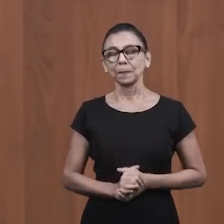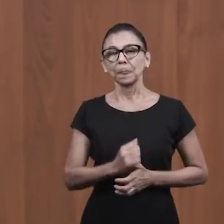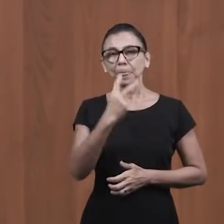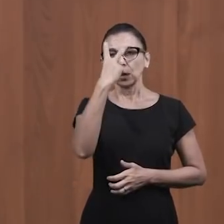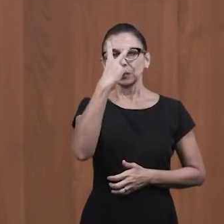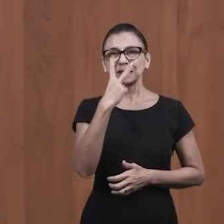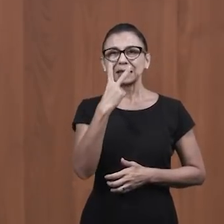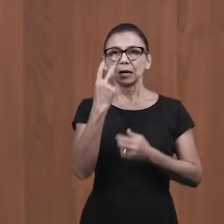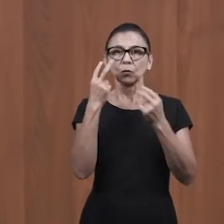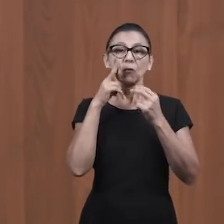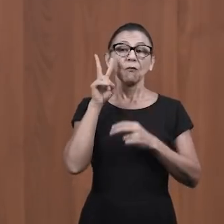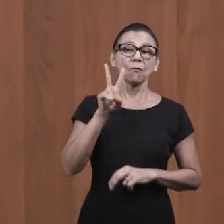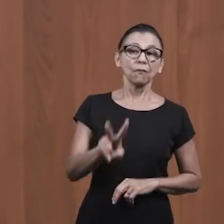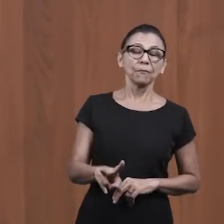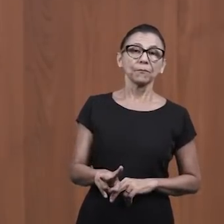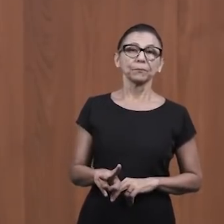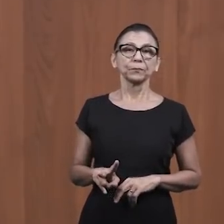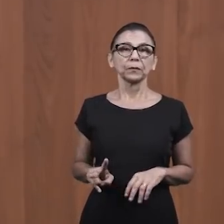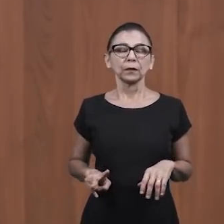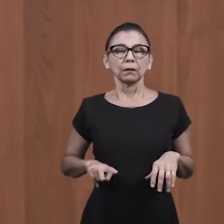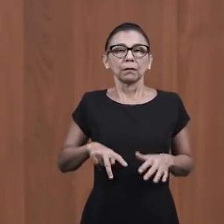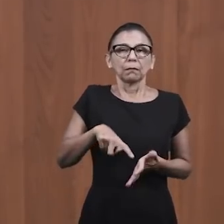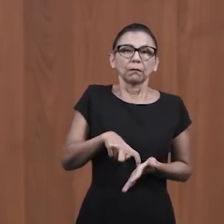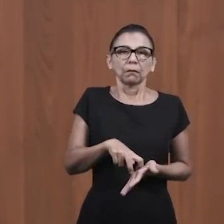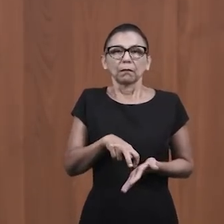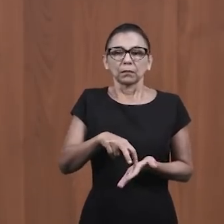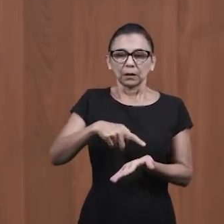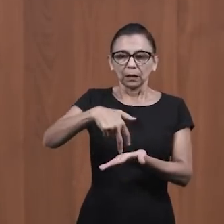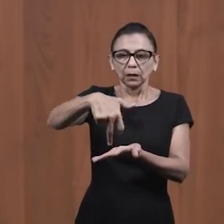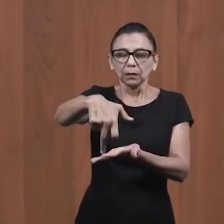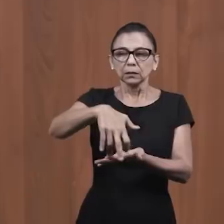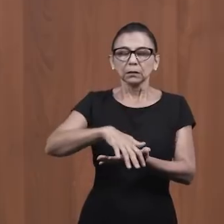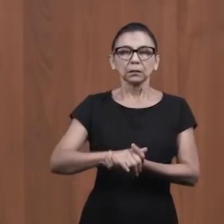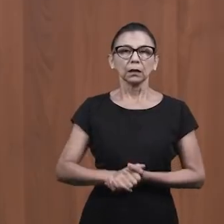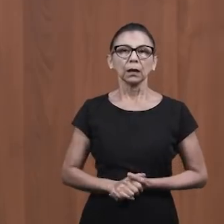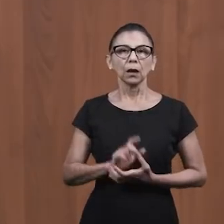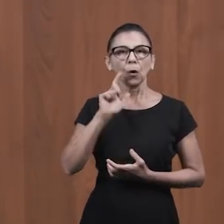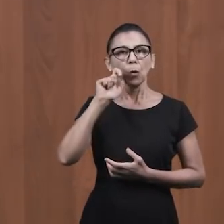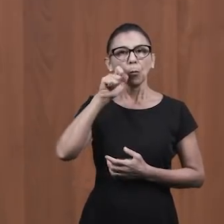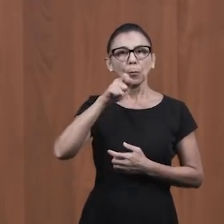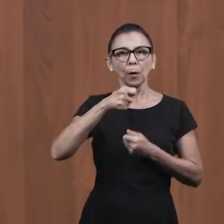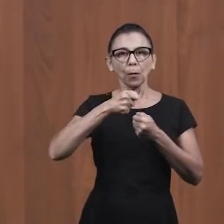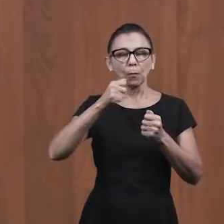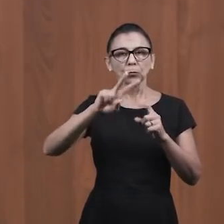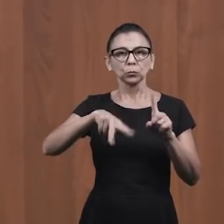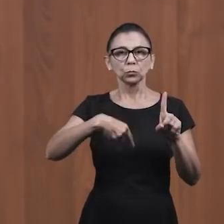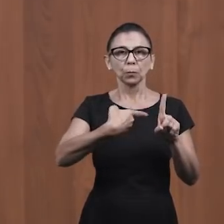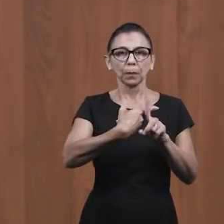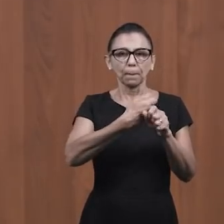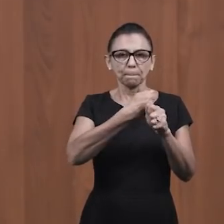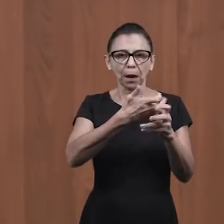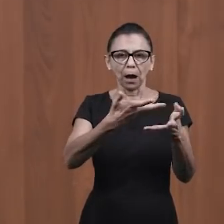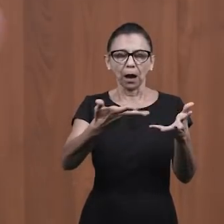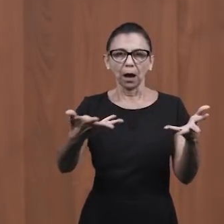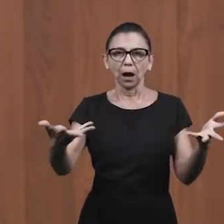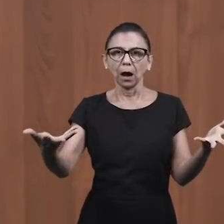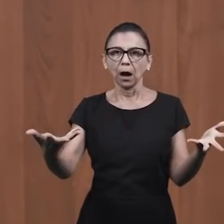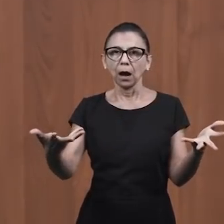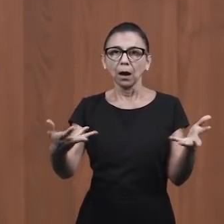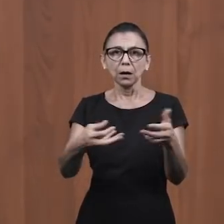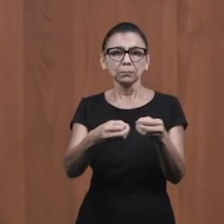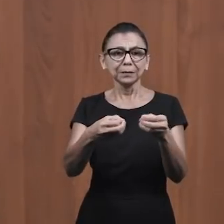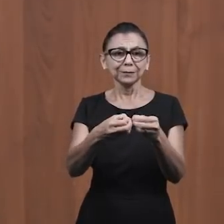se acalmou. Aleluia! Os discípulos se maravilharam, dizendo: Quem é este